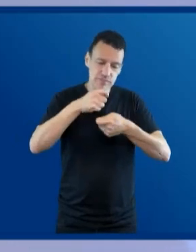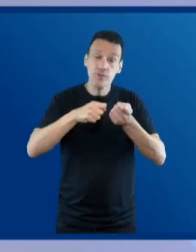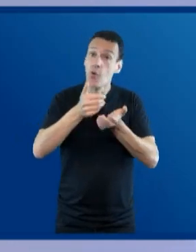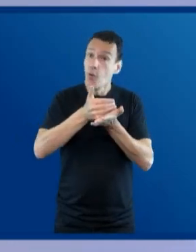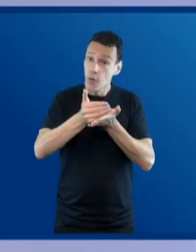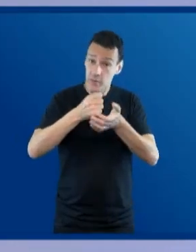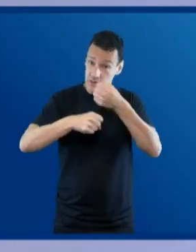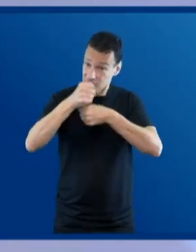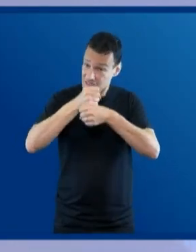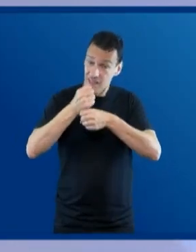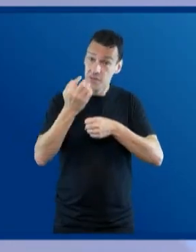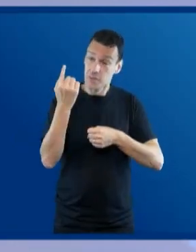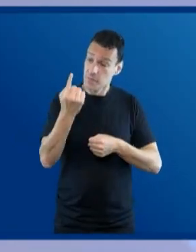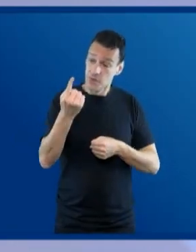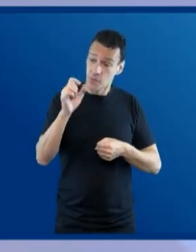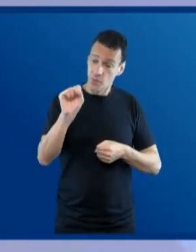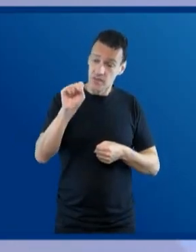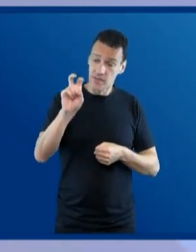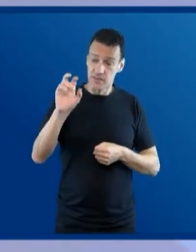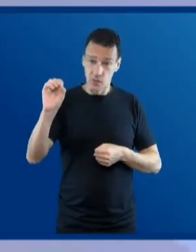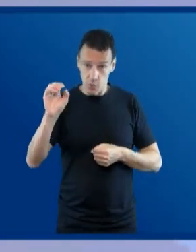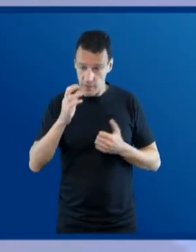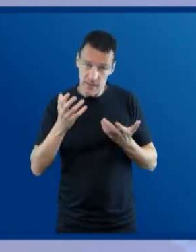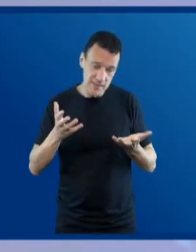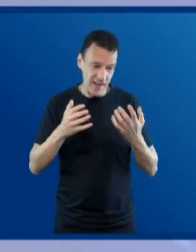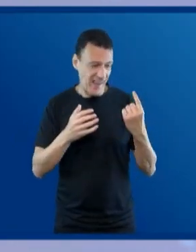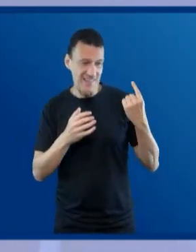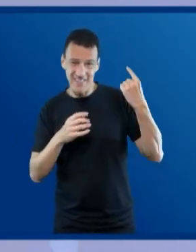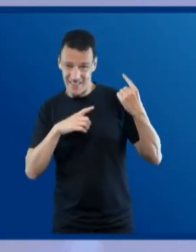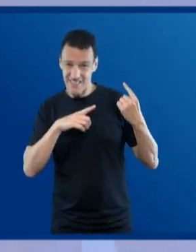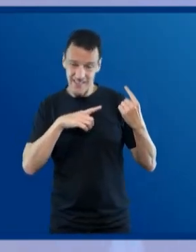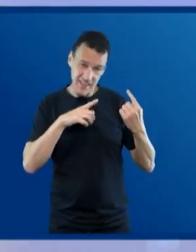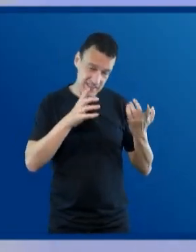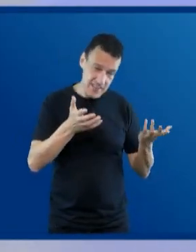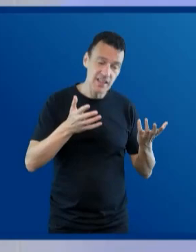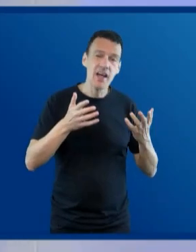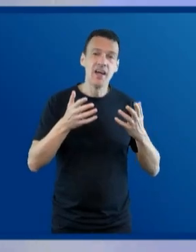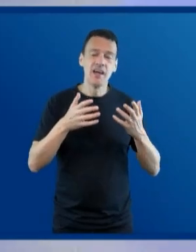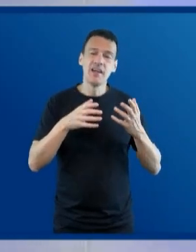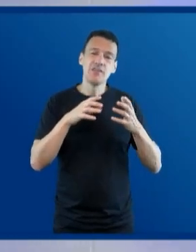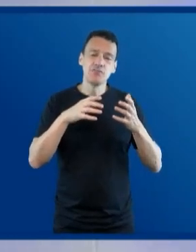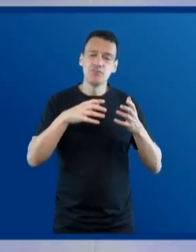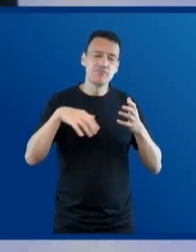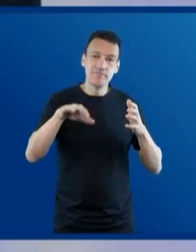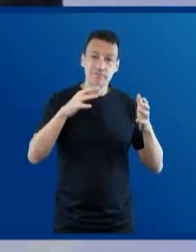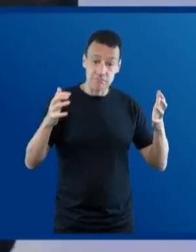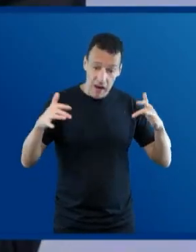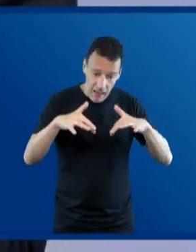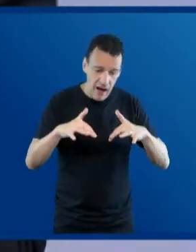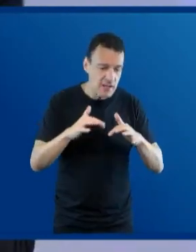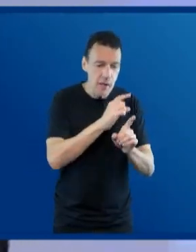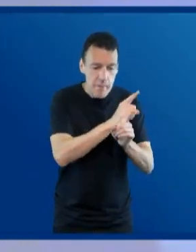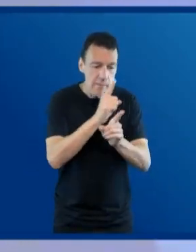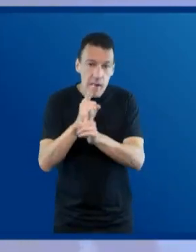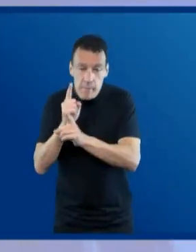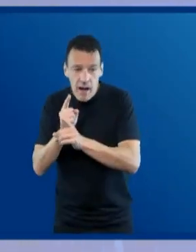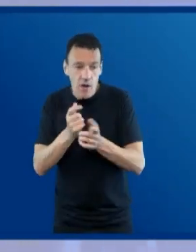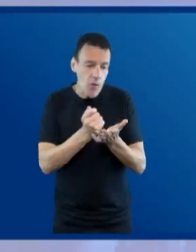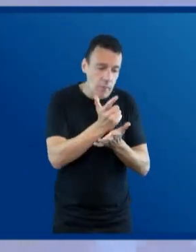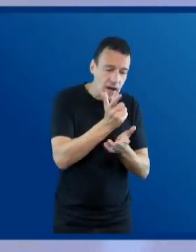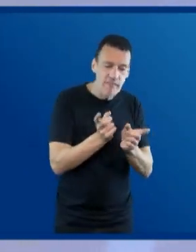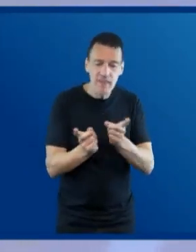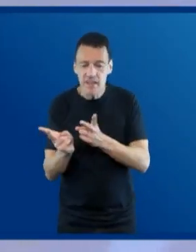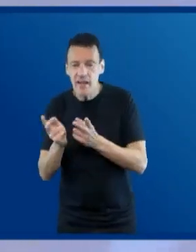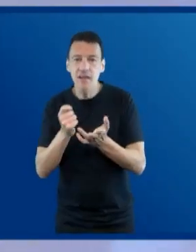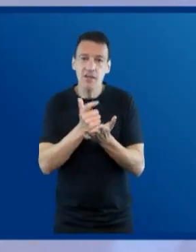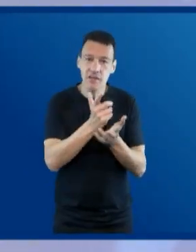1850. Naquele espaço ali onde é a praça, onde todos se uniam, se encontravam para comprar e vender, e depois passando por todas